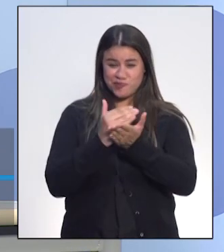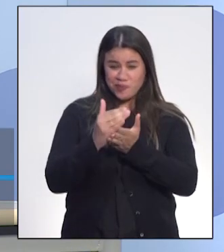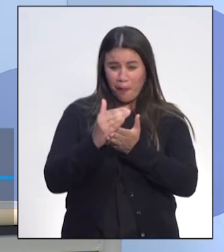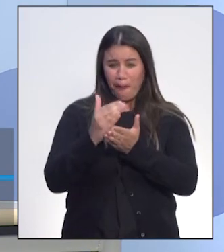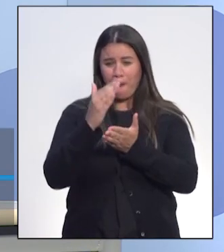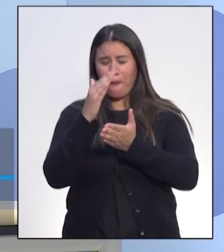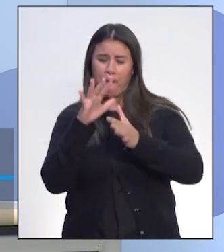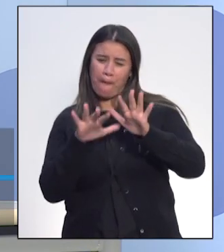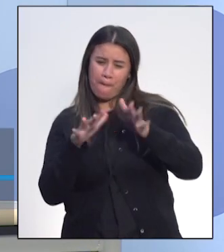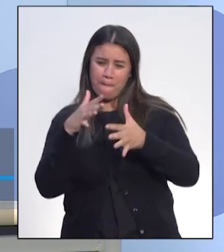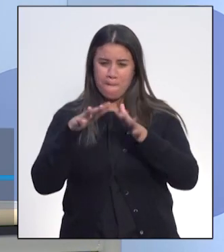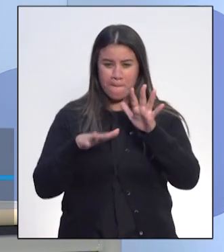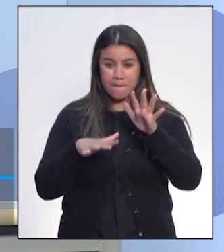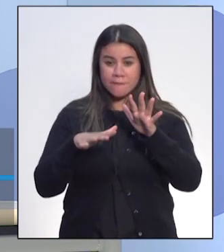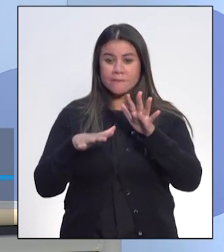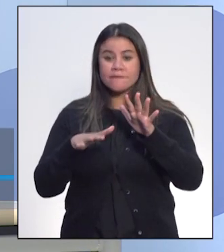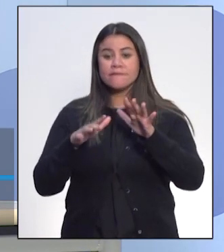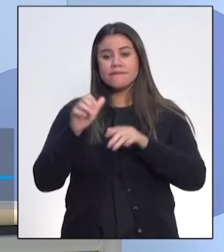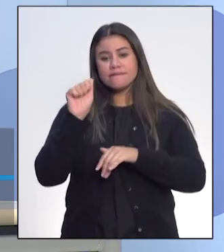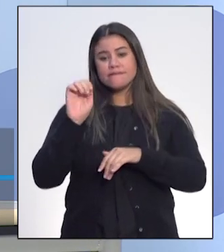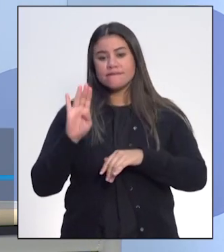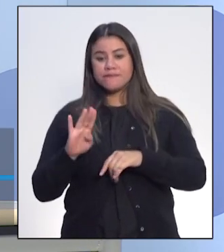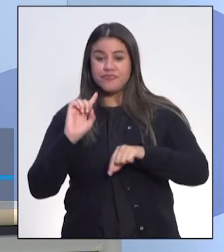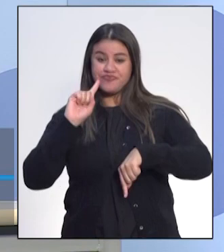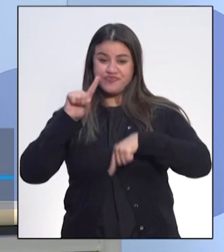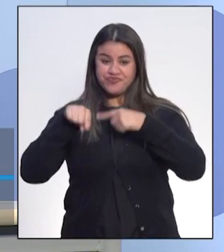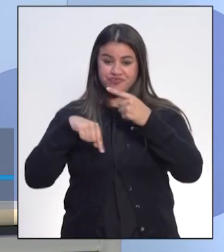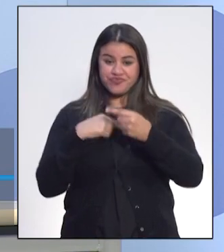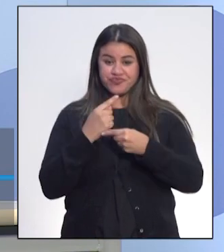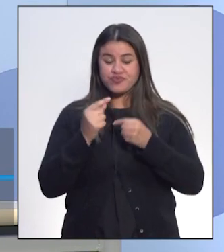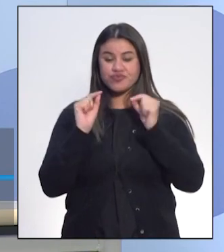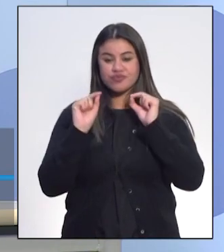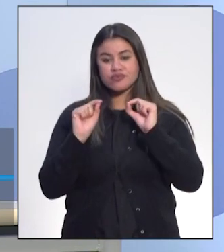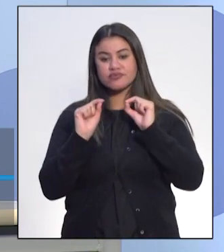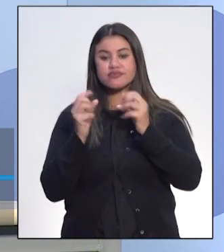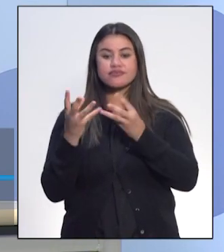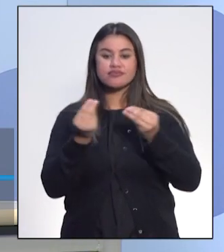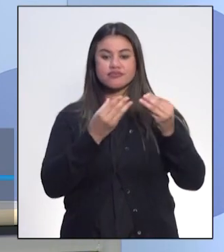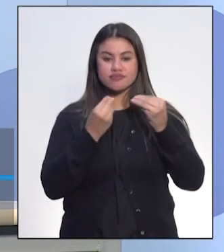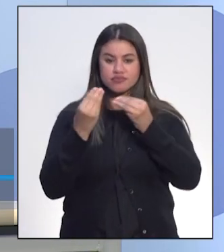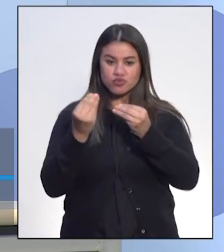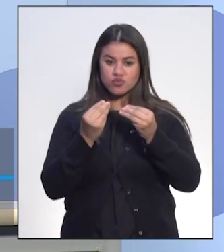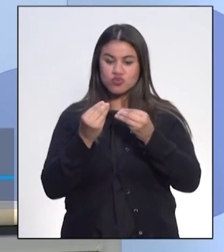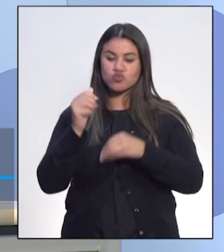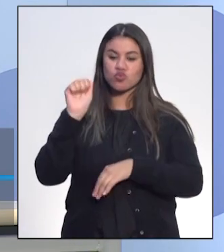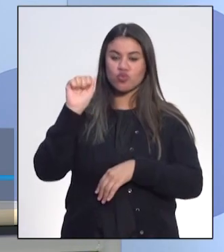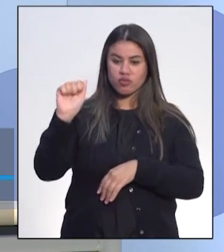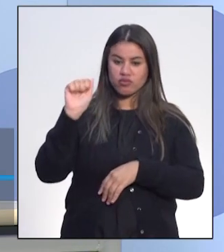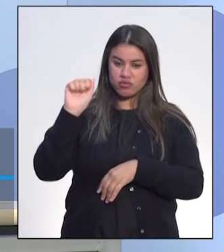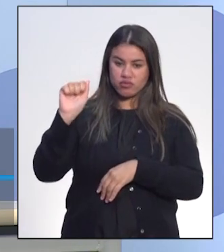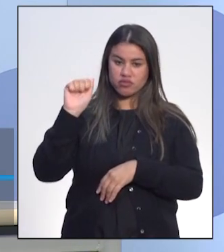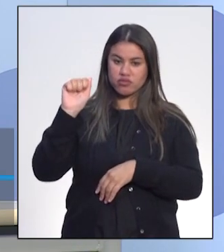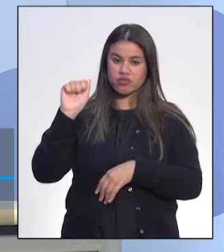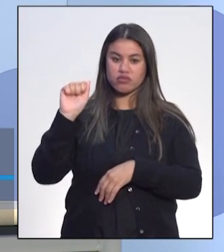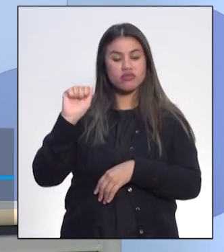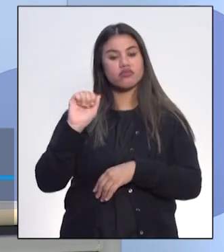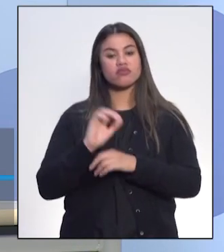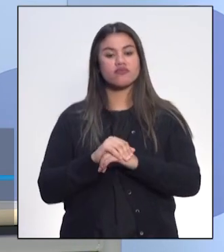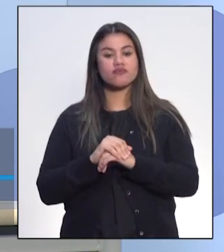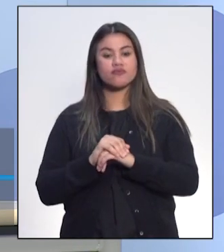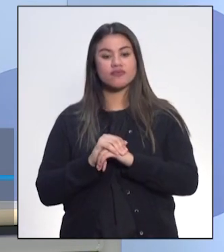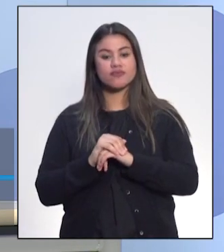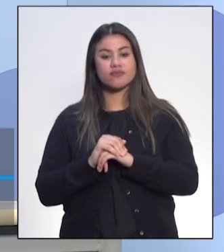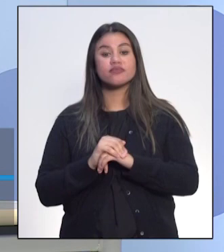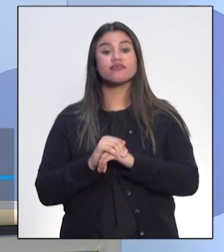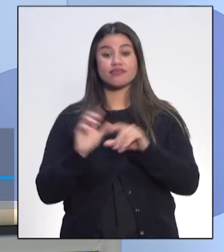meio, A, B, mas depois assim eu vi que a maioria foi colocando o A. E aí também a gente